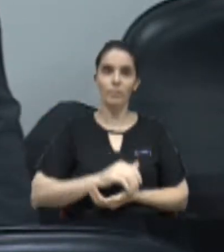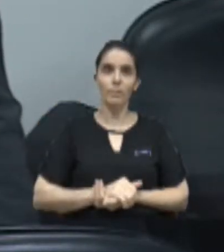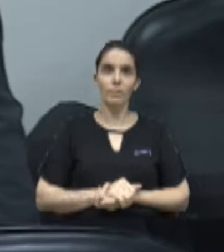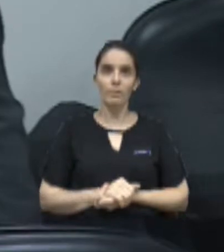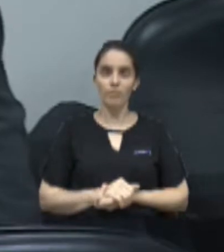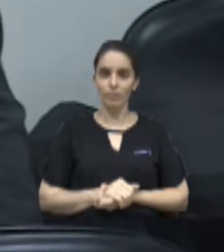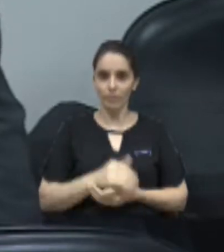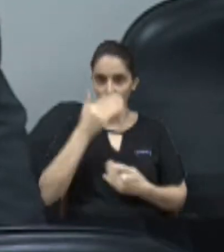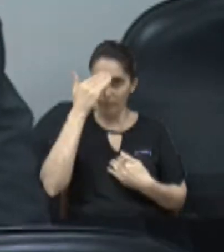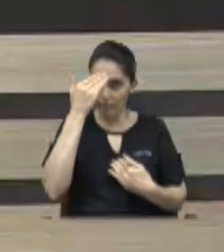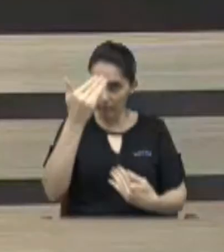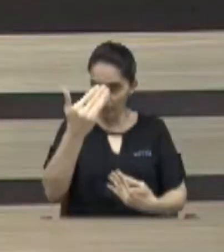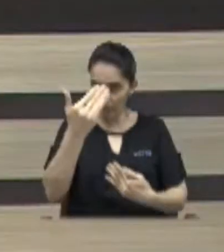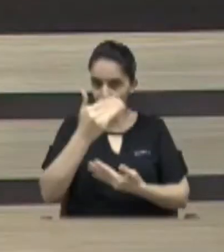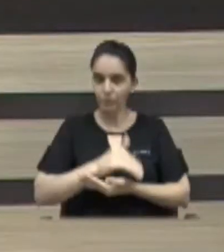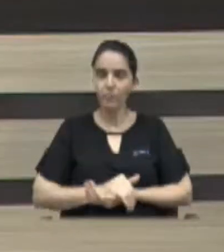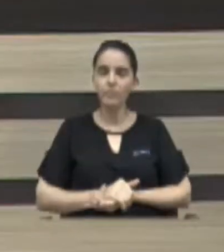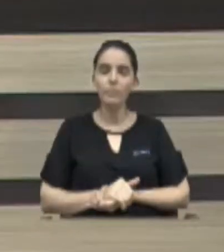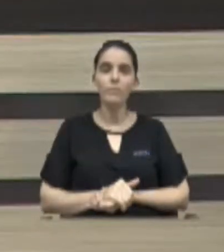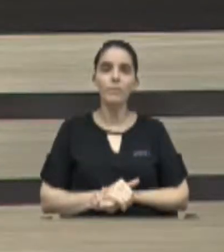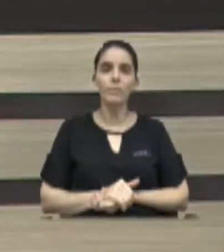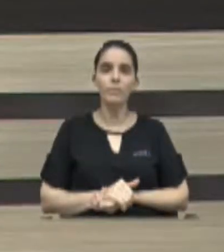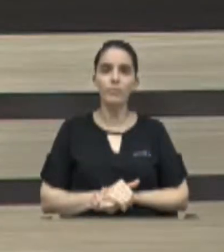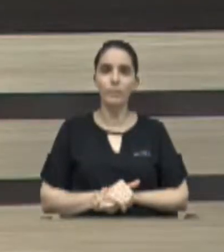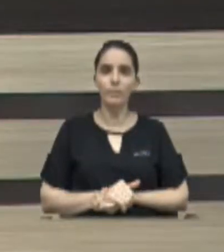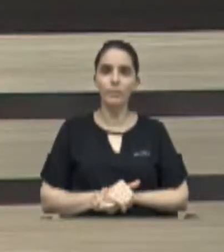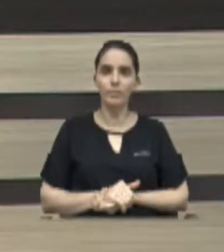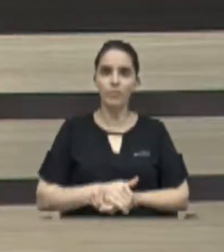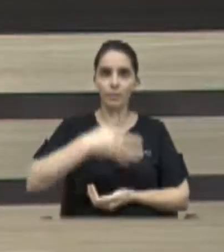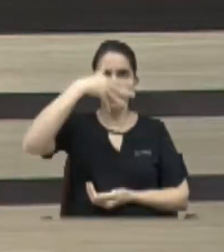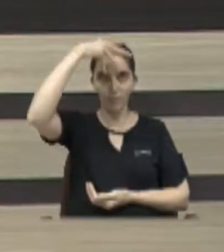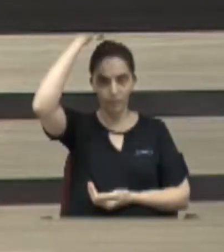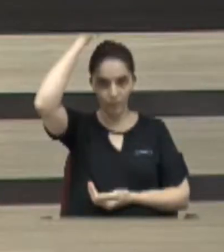senhor presidente. Vereador Toninho Franco.